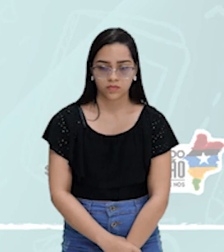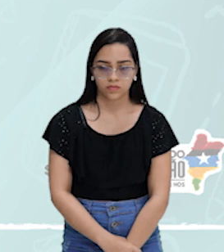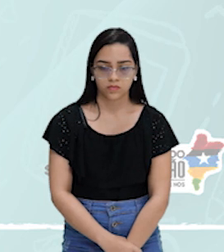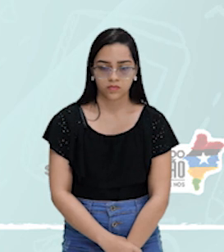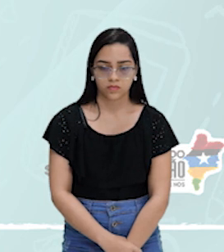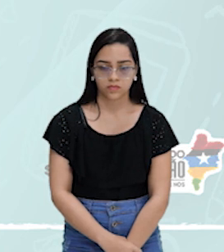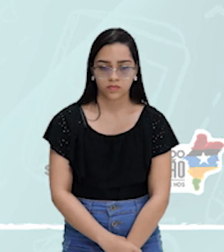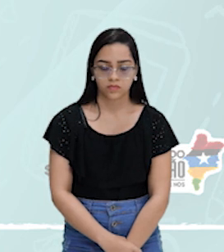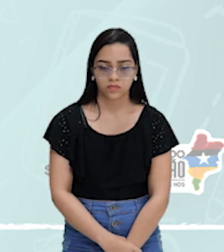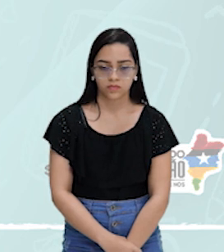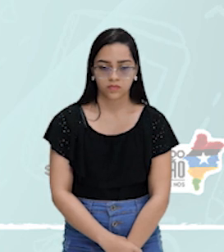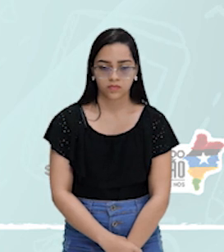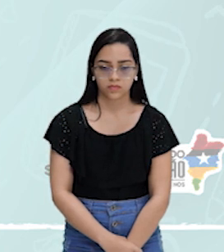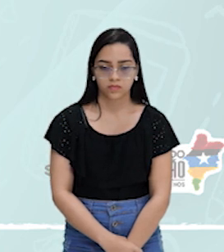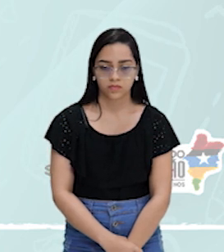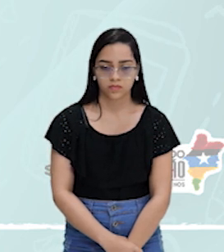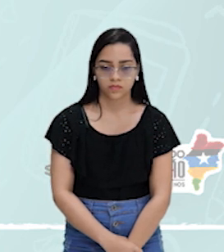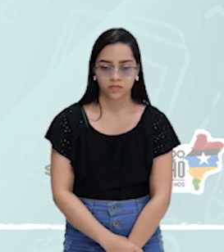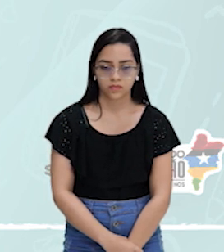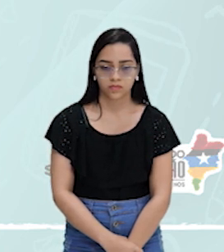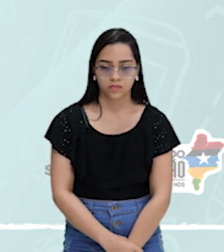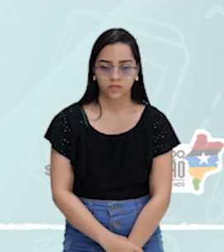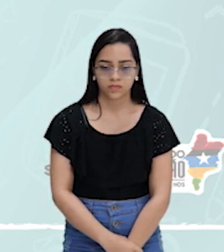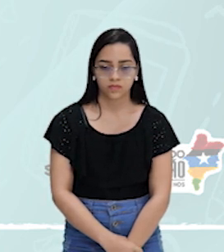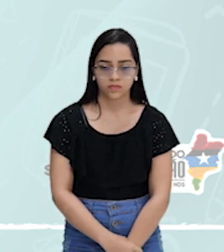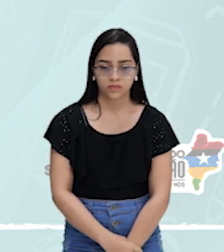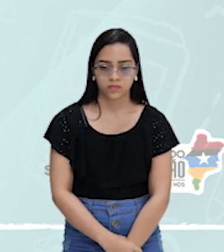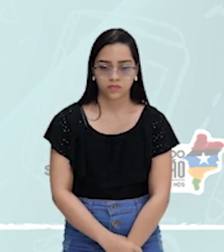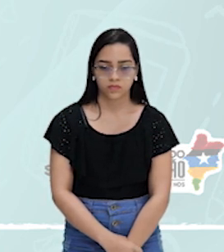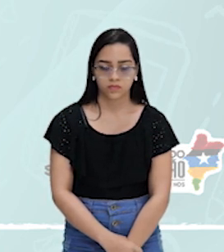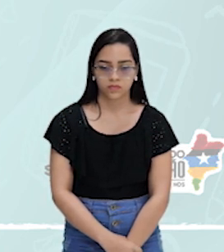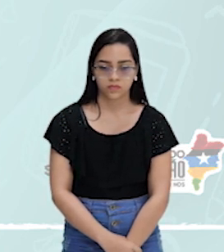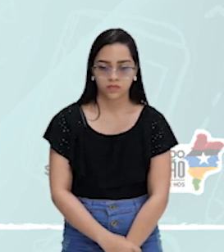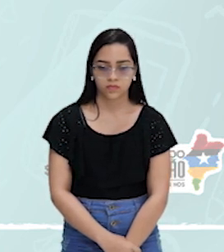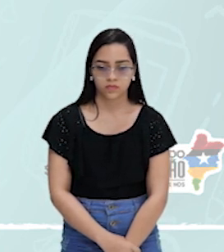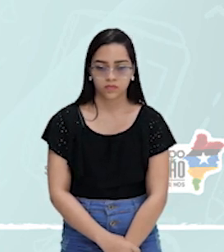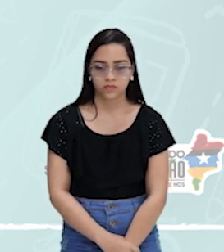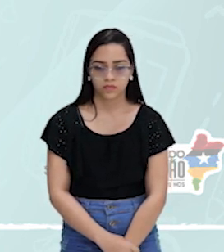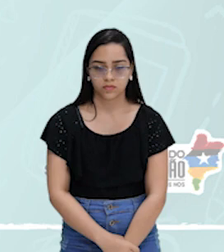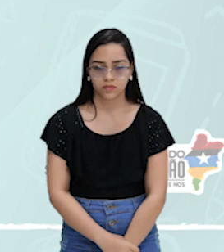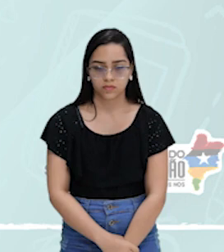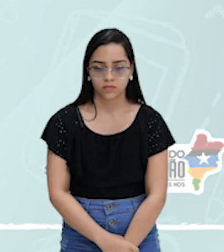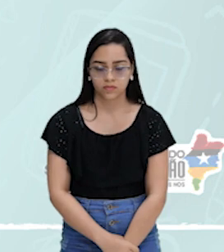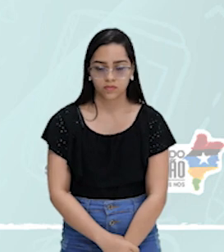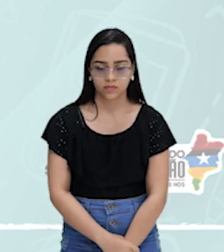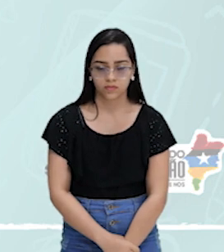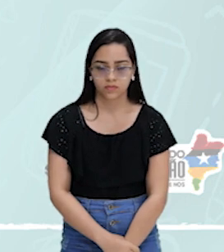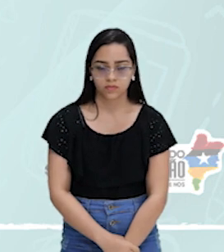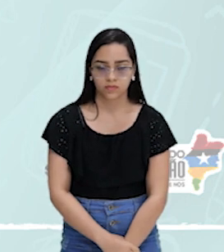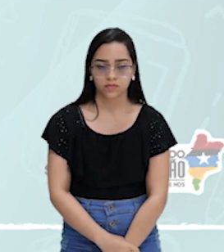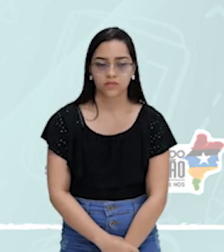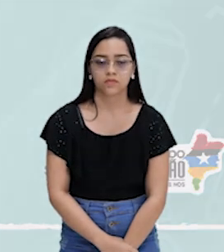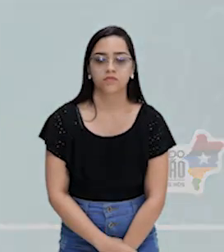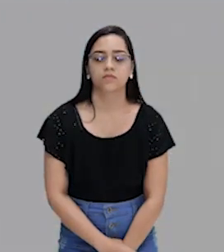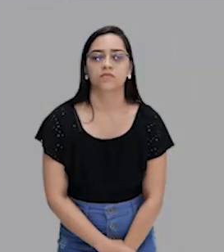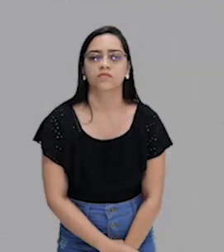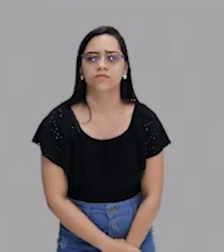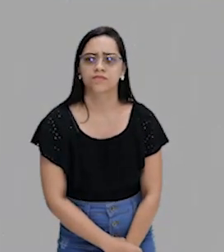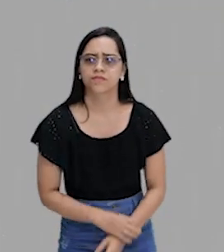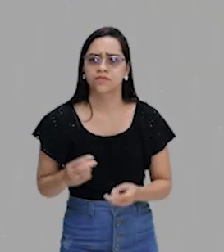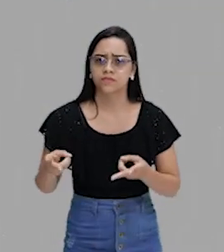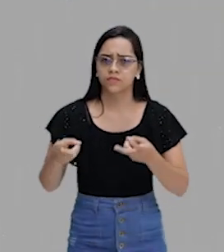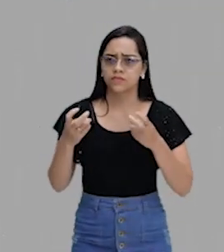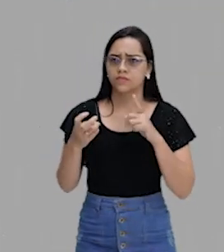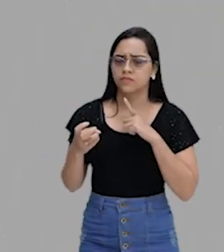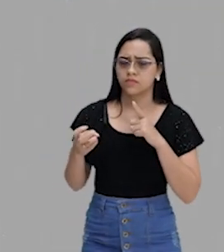uma égua de carroça. De quatro patas, ela empurrava o vagonete. Viram aí